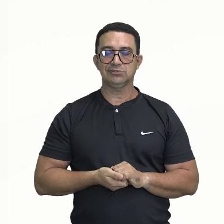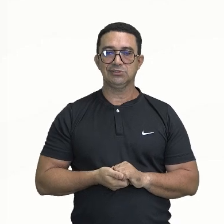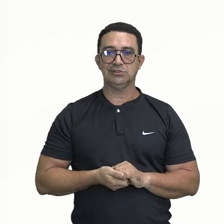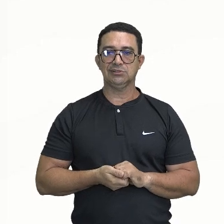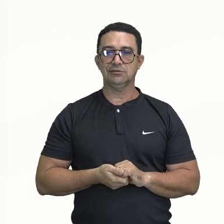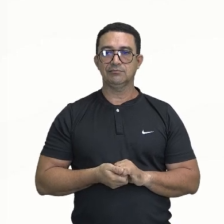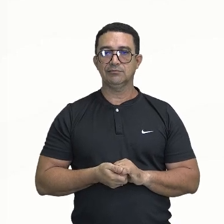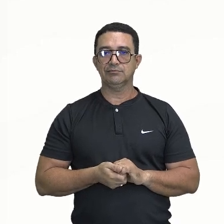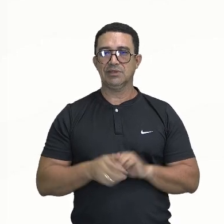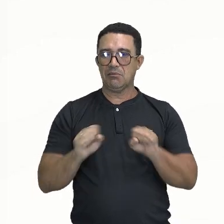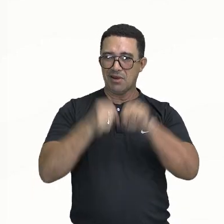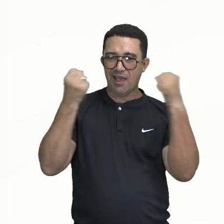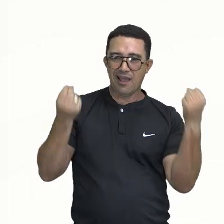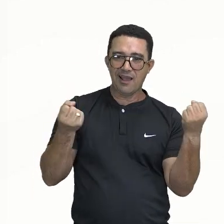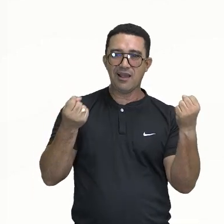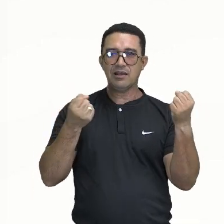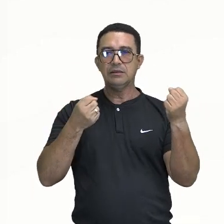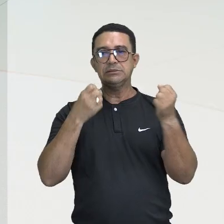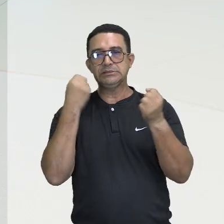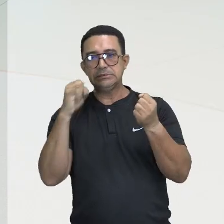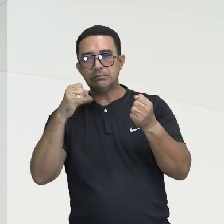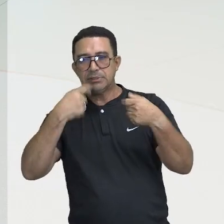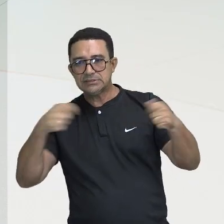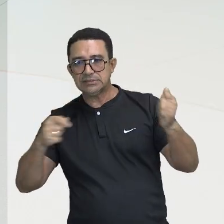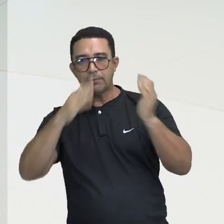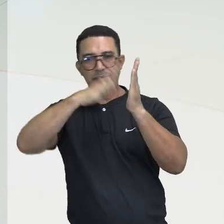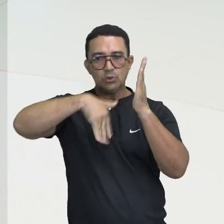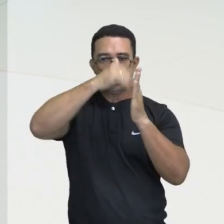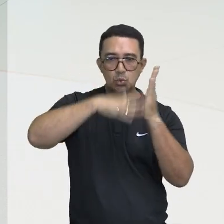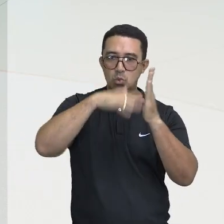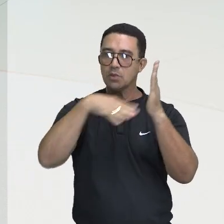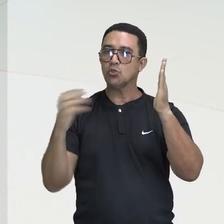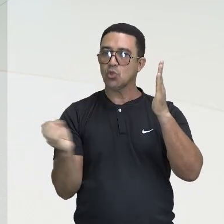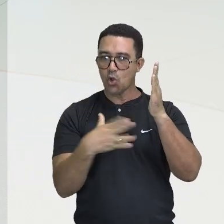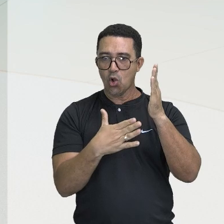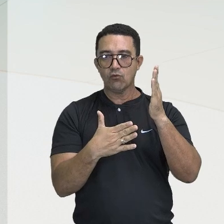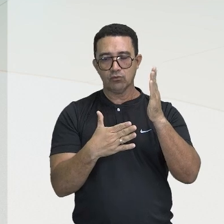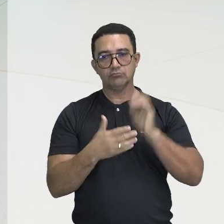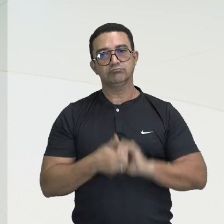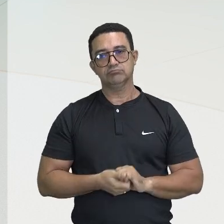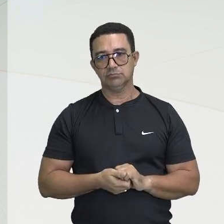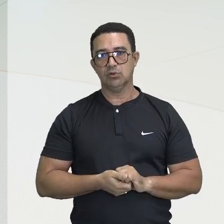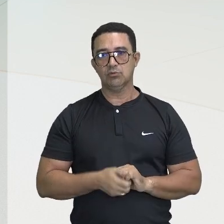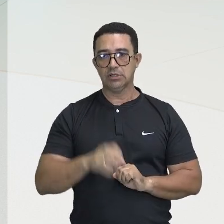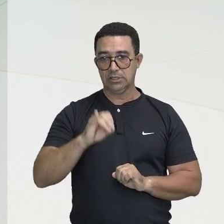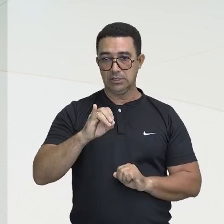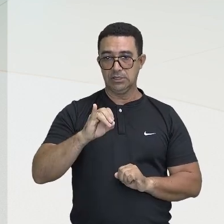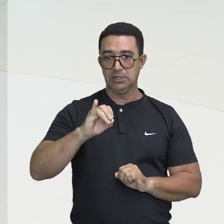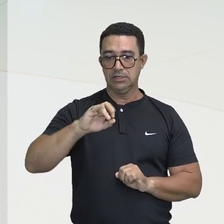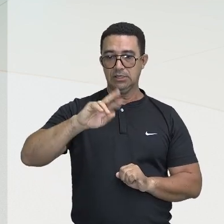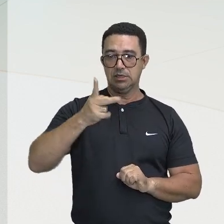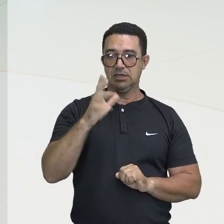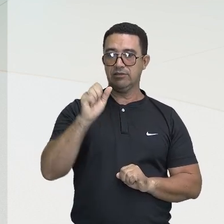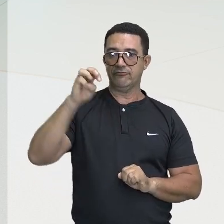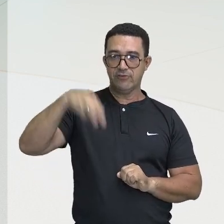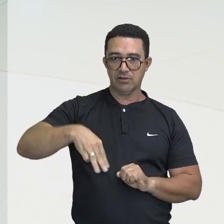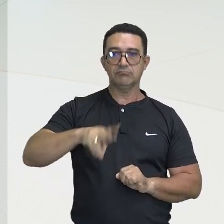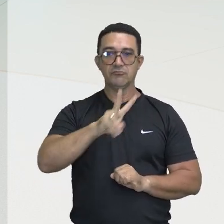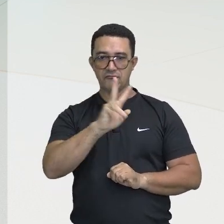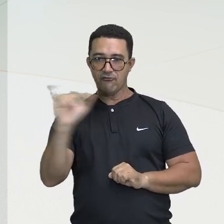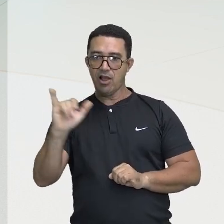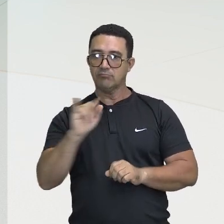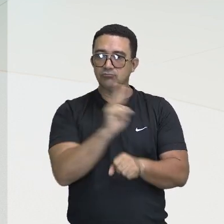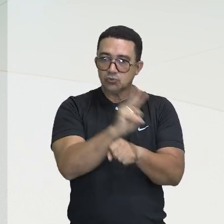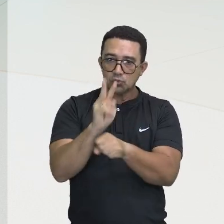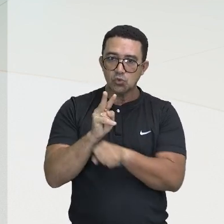ser renovado, de uma pintura, algo nesse sentido, vamos ver que vai ter um cuidado,